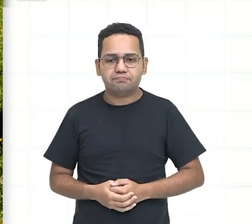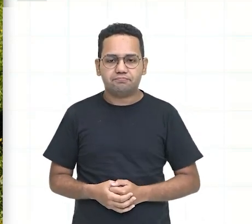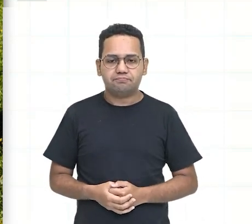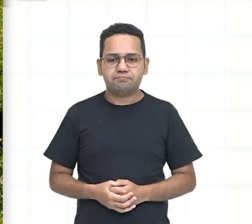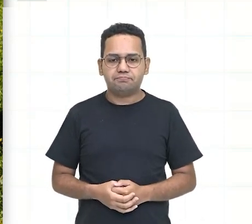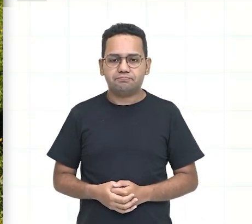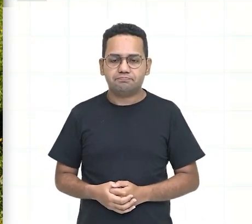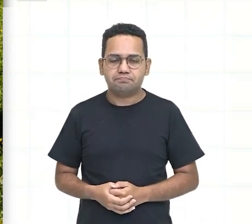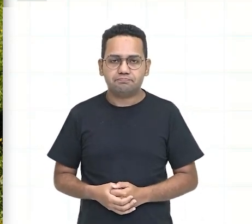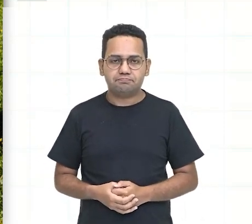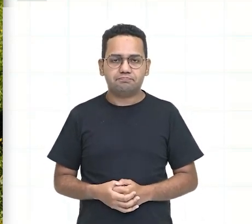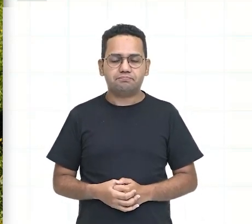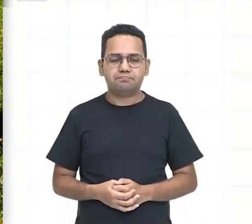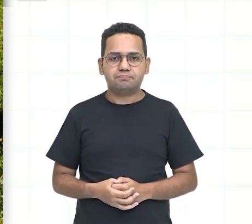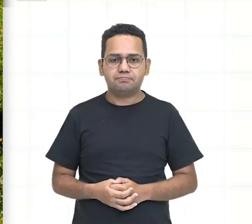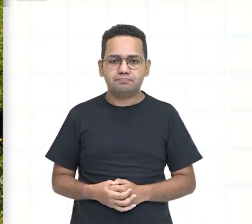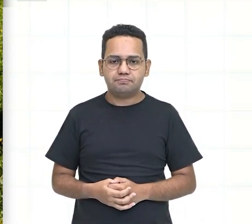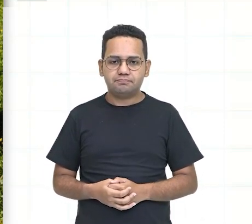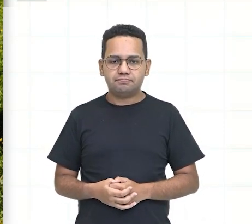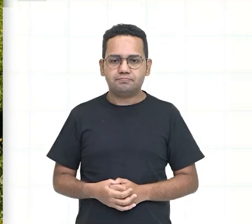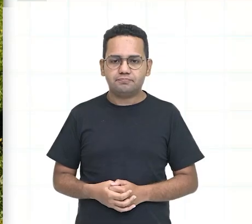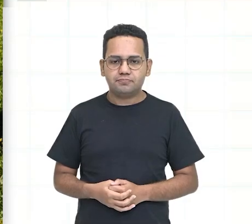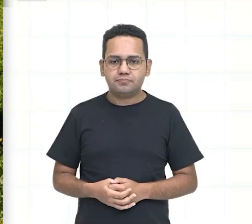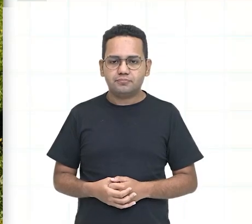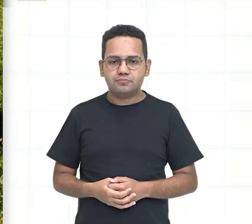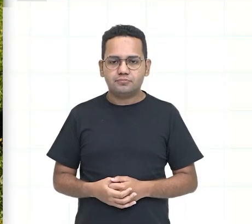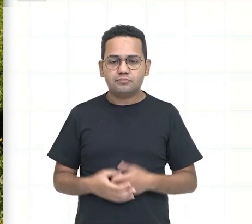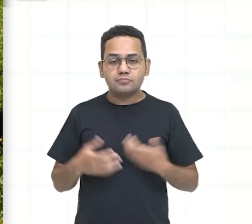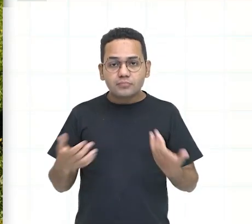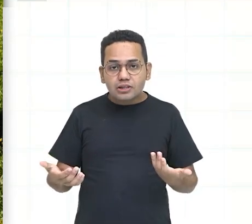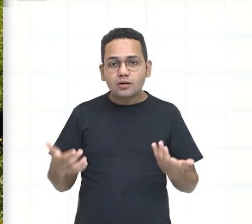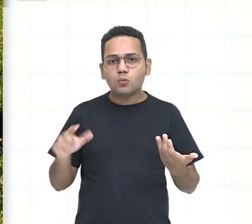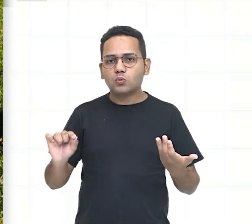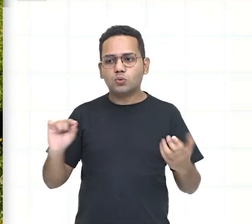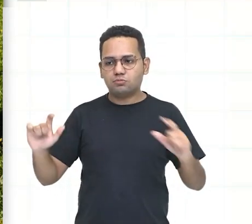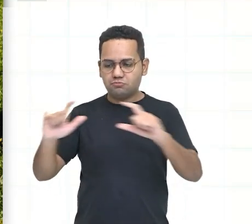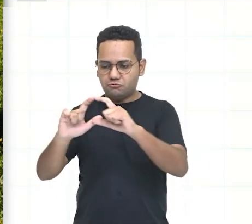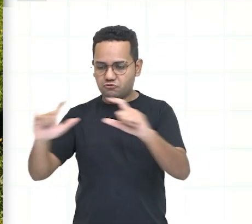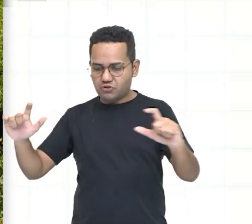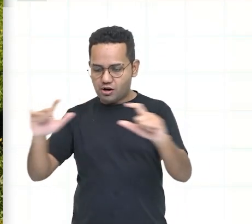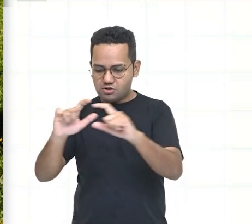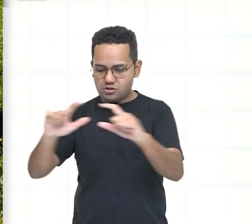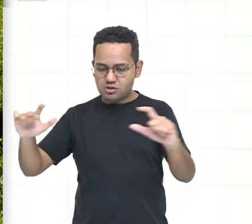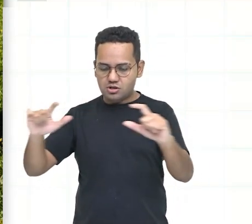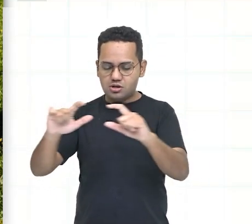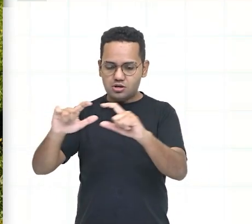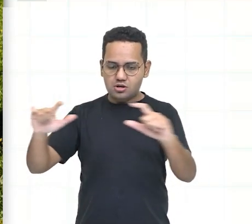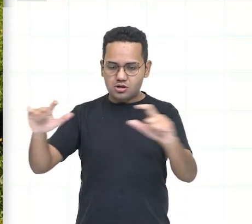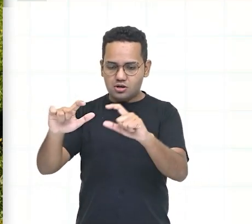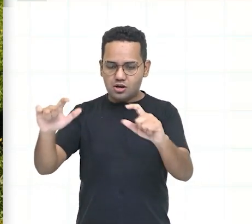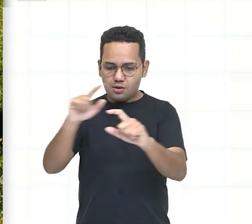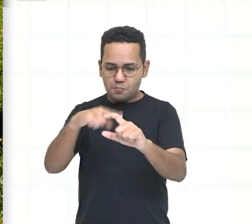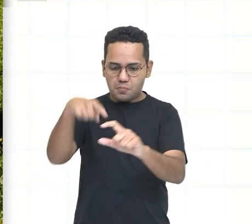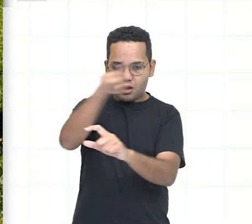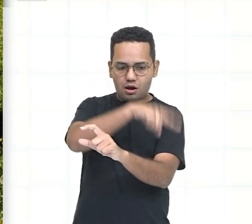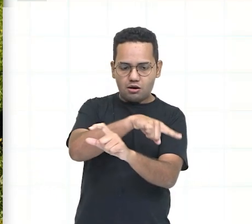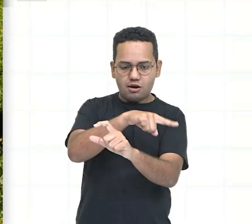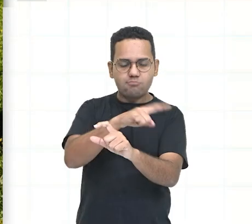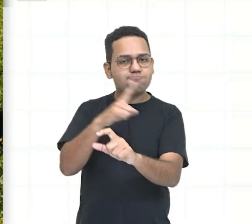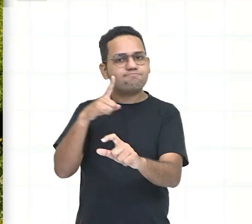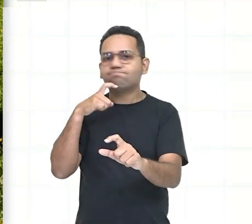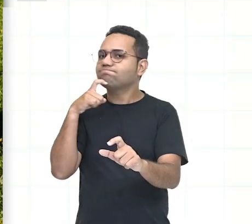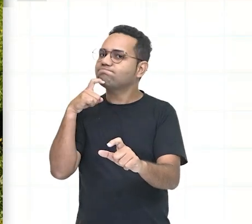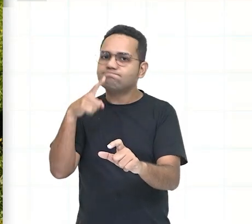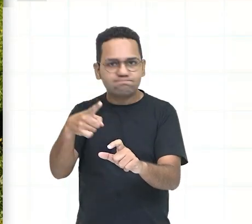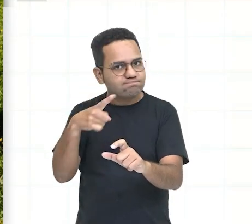eu viajaria o mundo. Repare que a segunda ação, que está condicionada à primeira, muito provavelmente nunca irá se